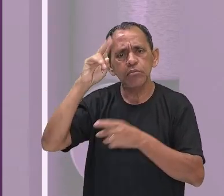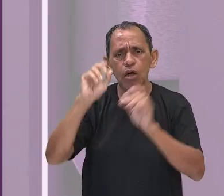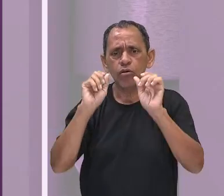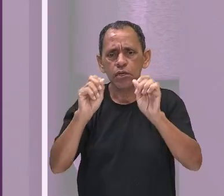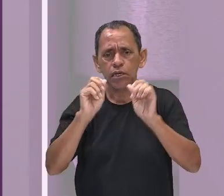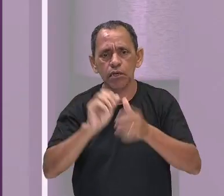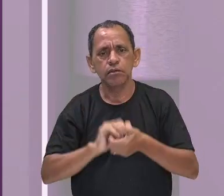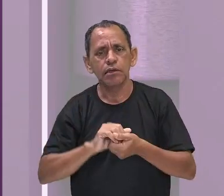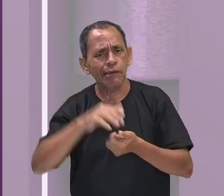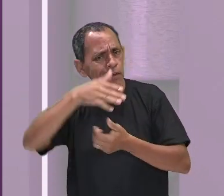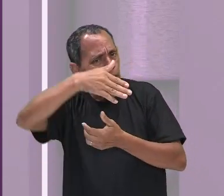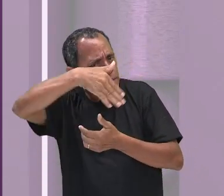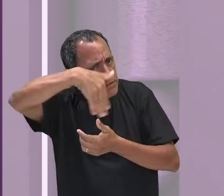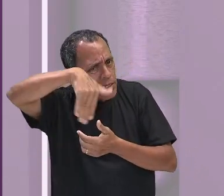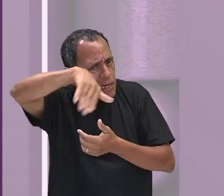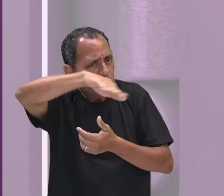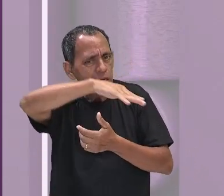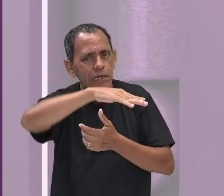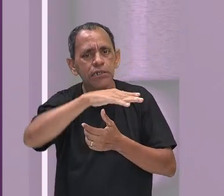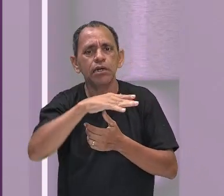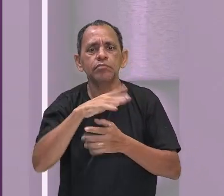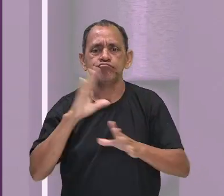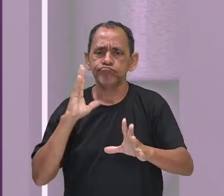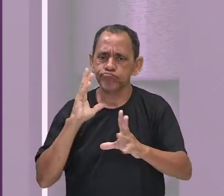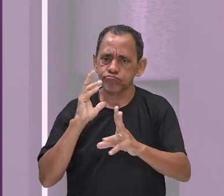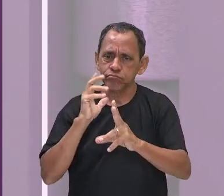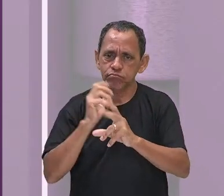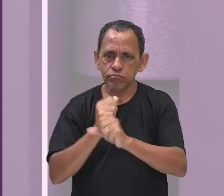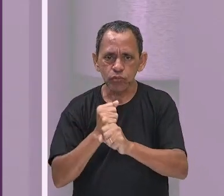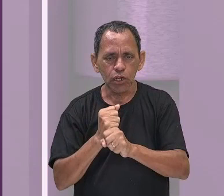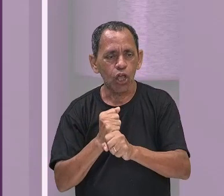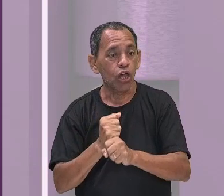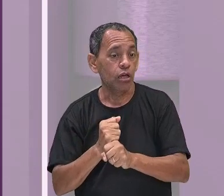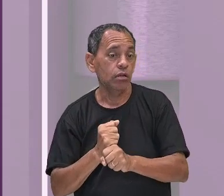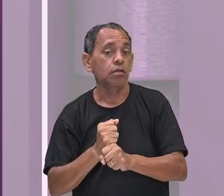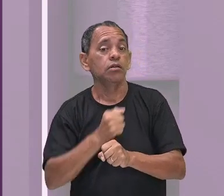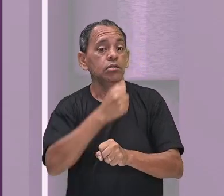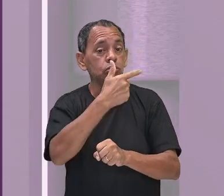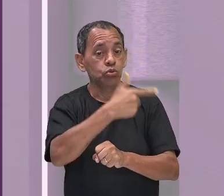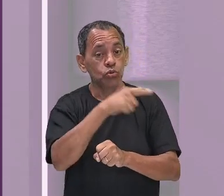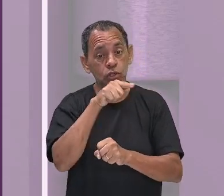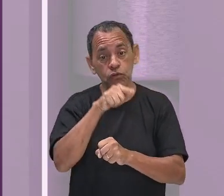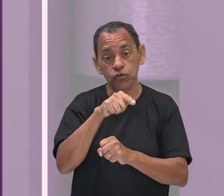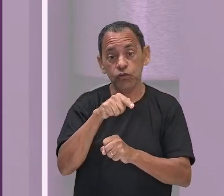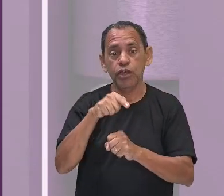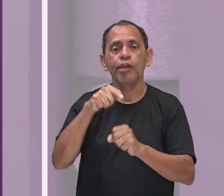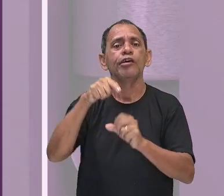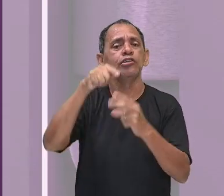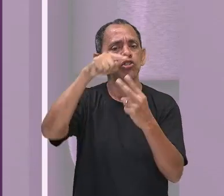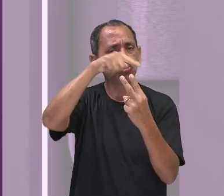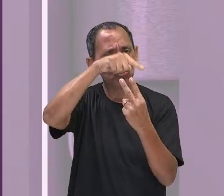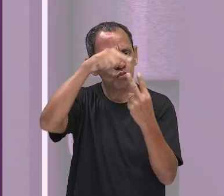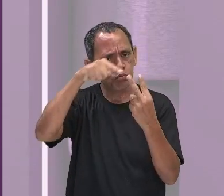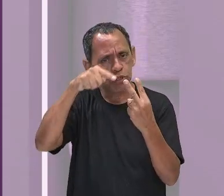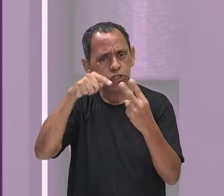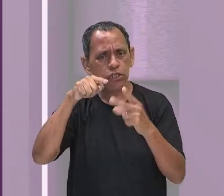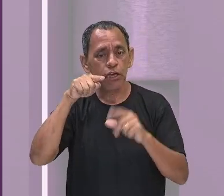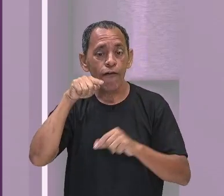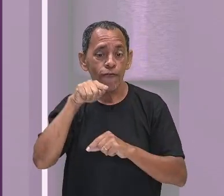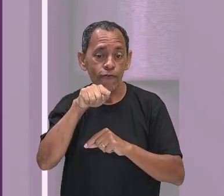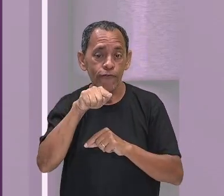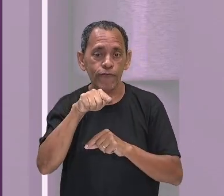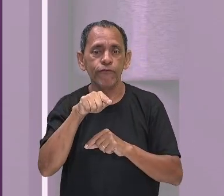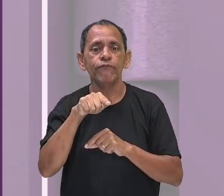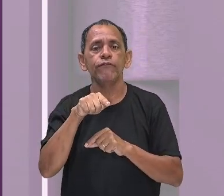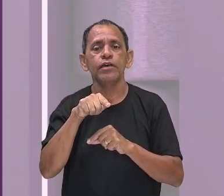a área da circunferência é calculado com 2 vezes o π vezes a medida do raio, não é?